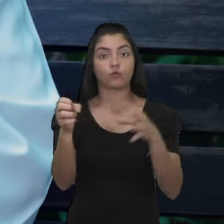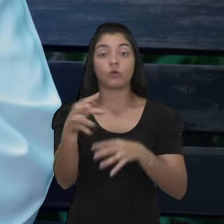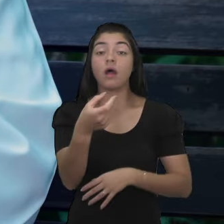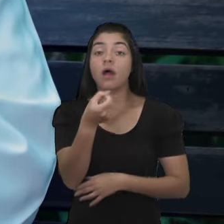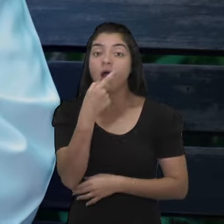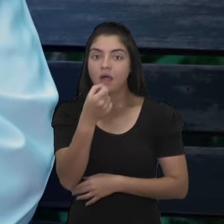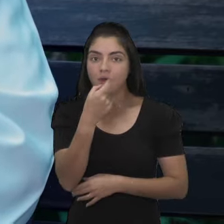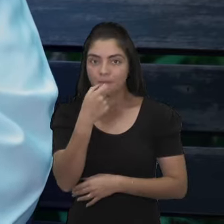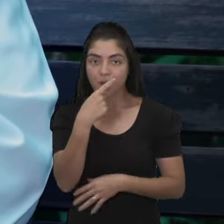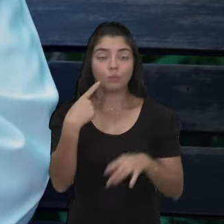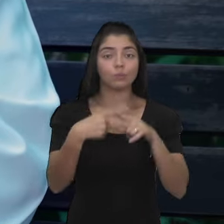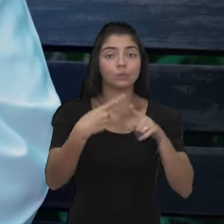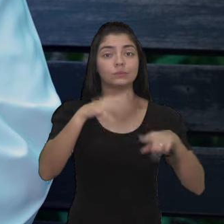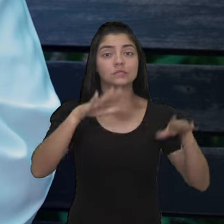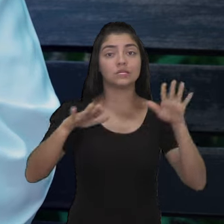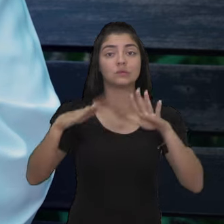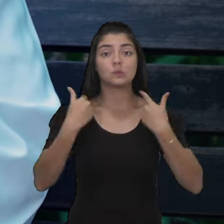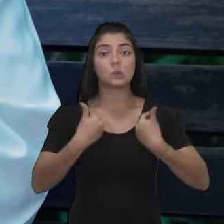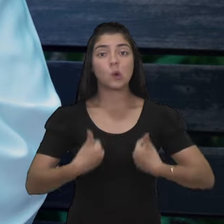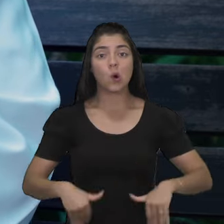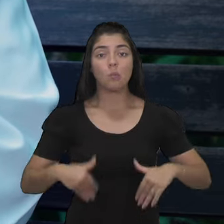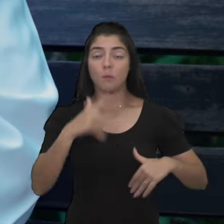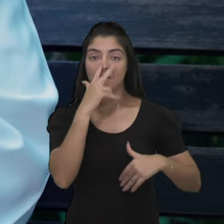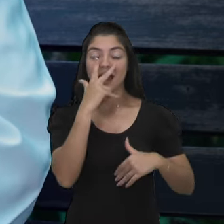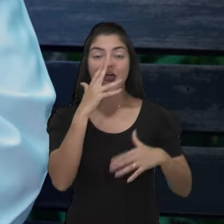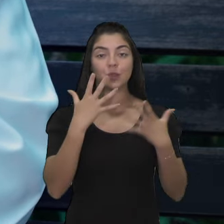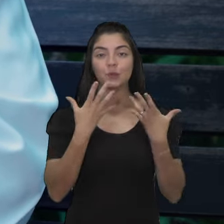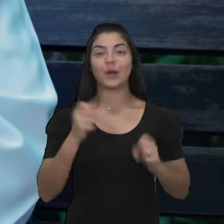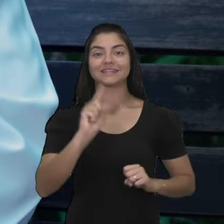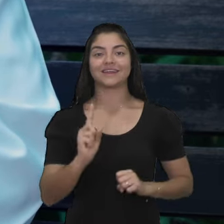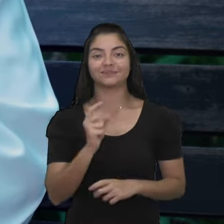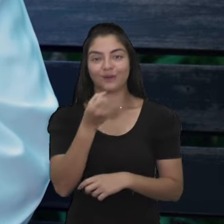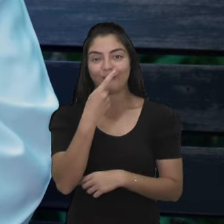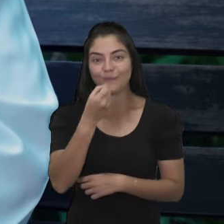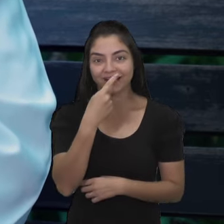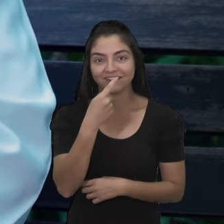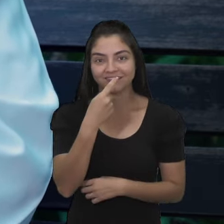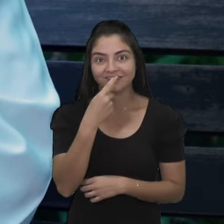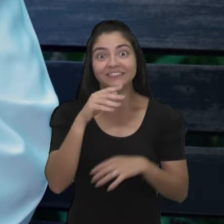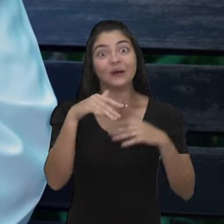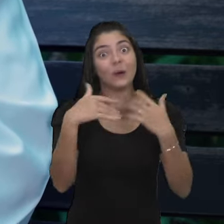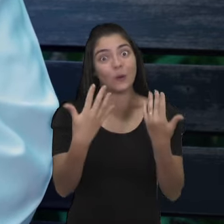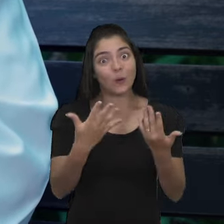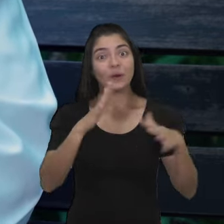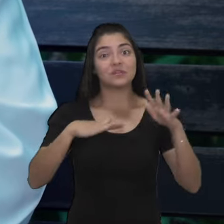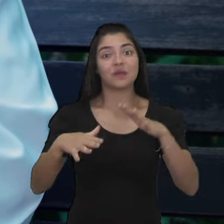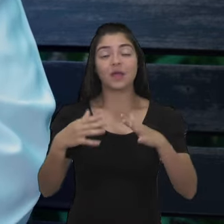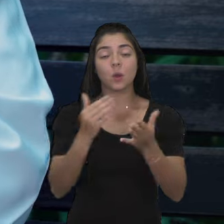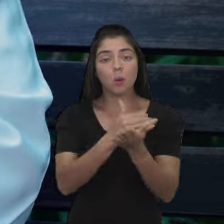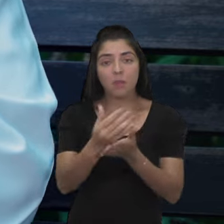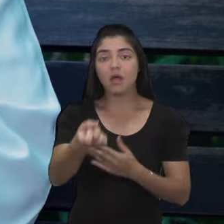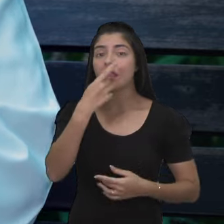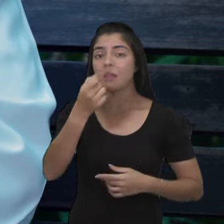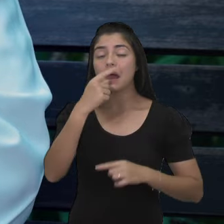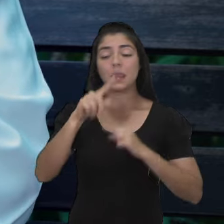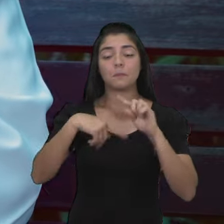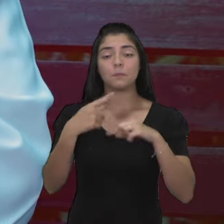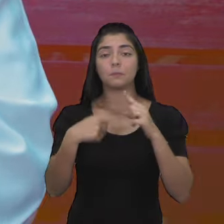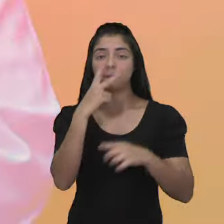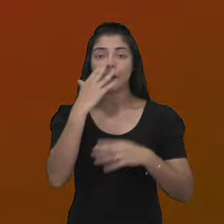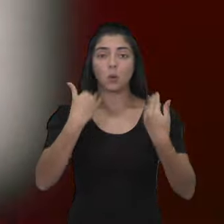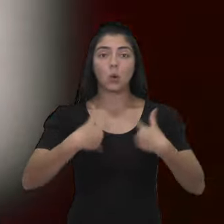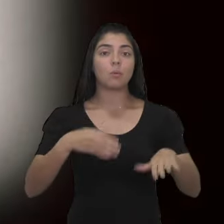do indivíduo apresentar resistência ou intolerabilidade às drogas iniciais, que são preconizadas pelo Ministério